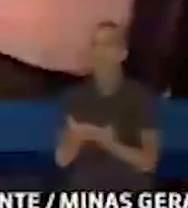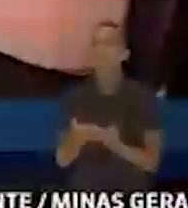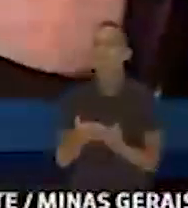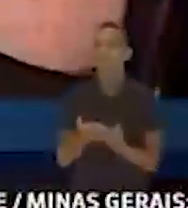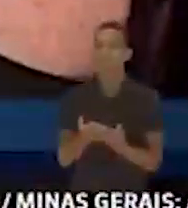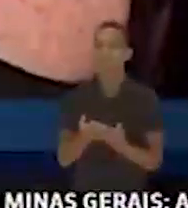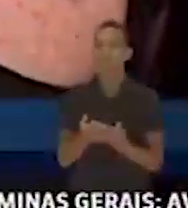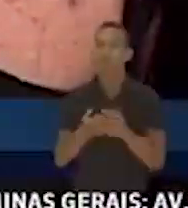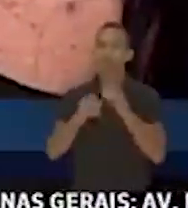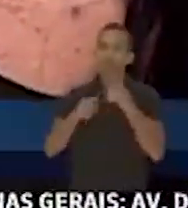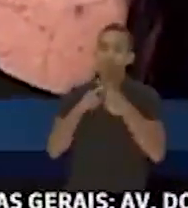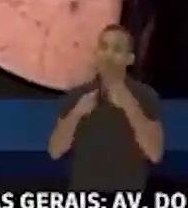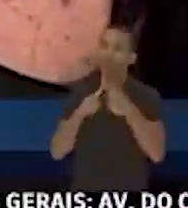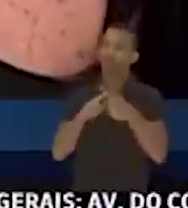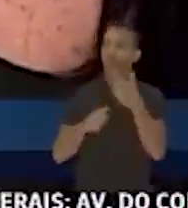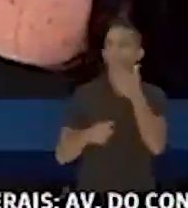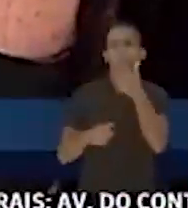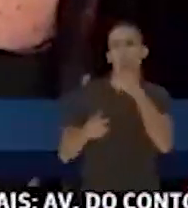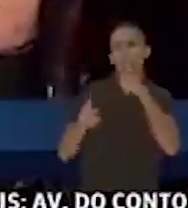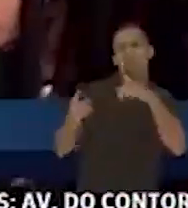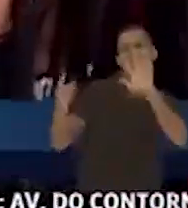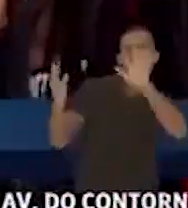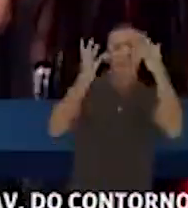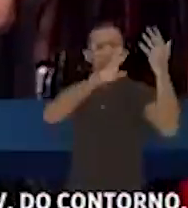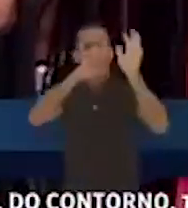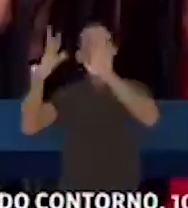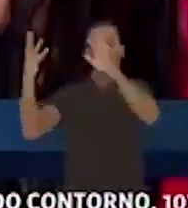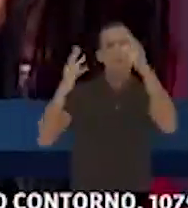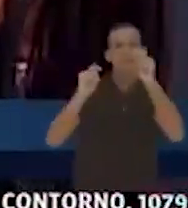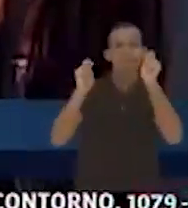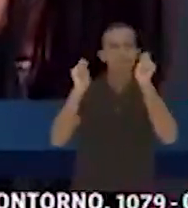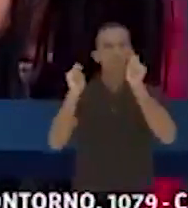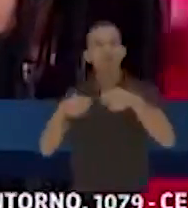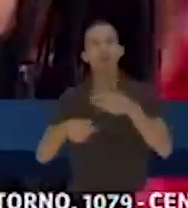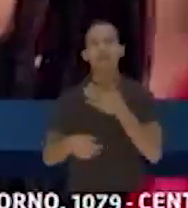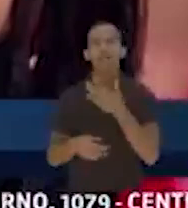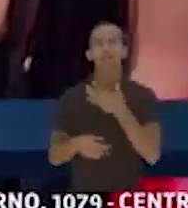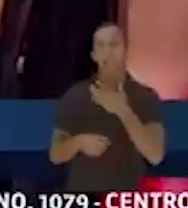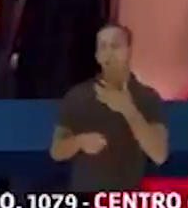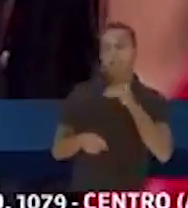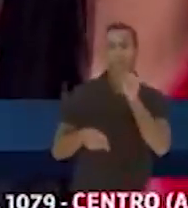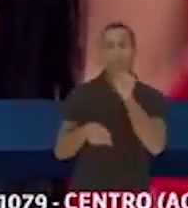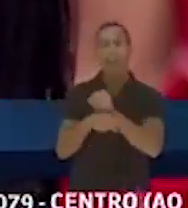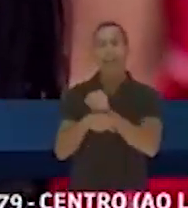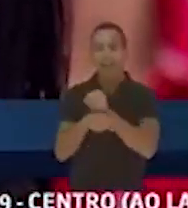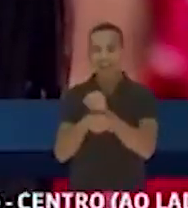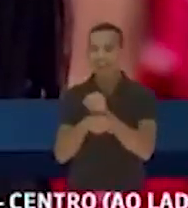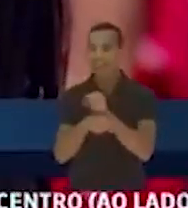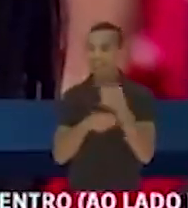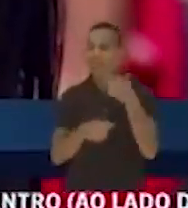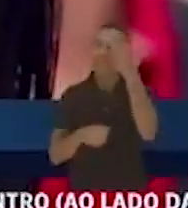Pois não existe tempestade que não tenha fim.